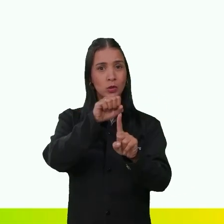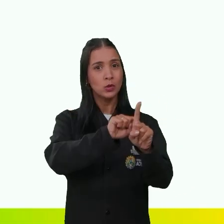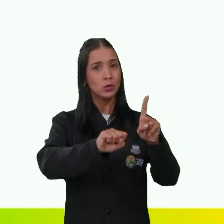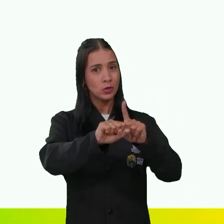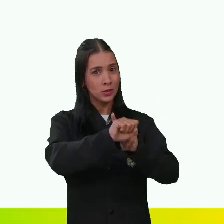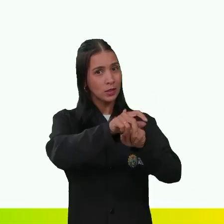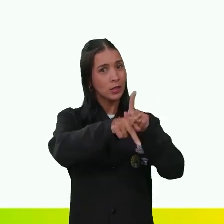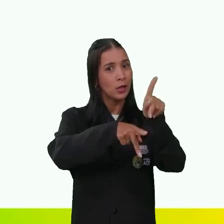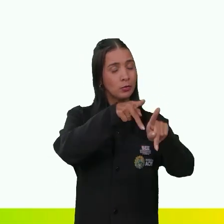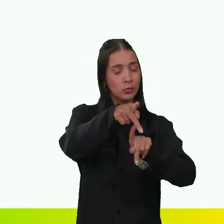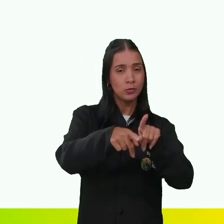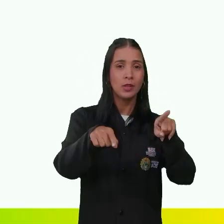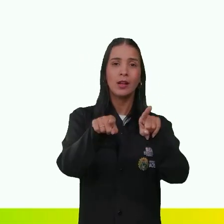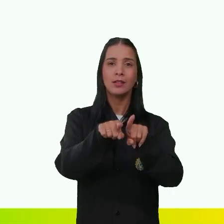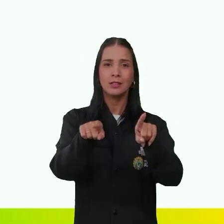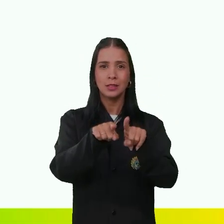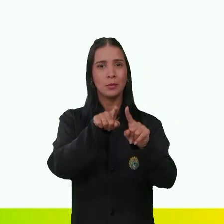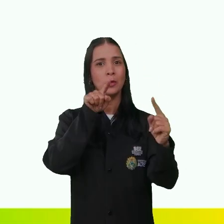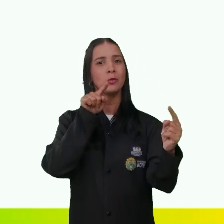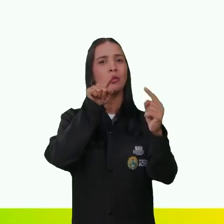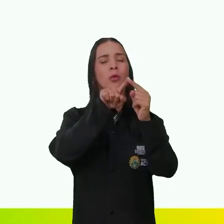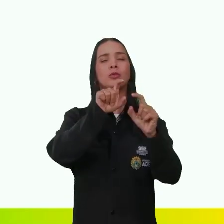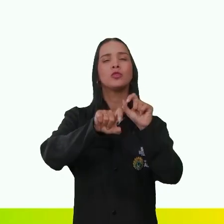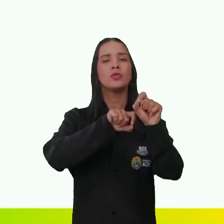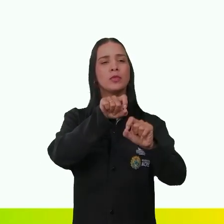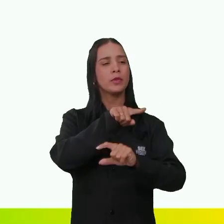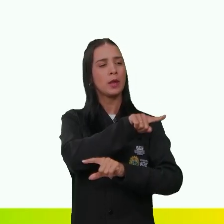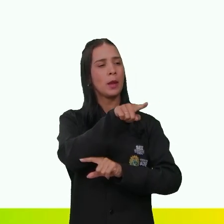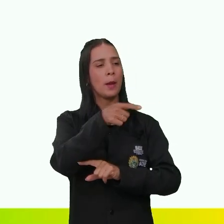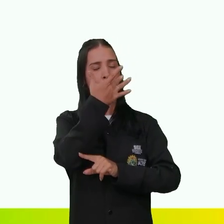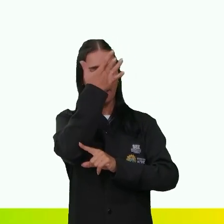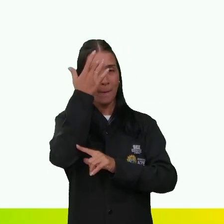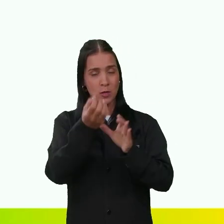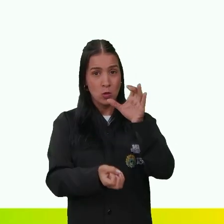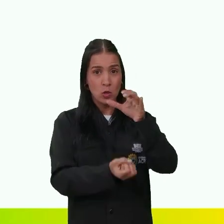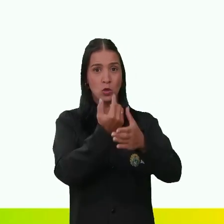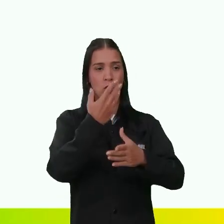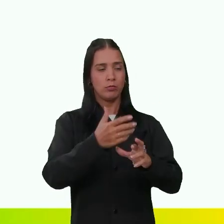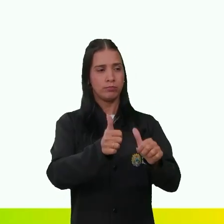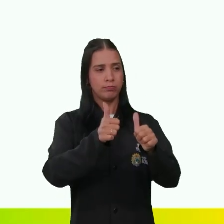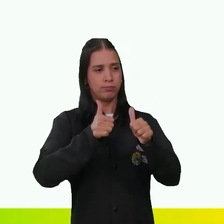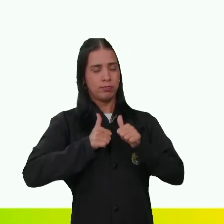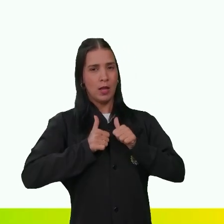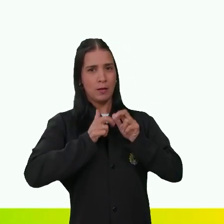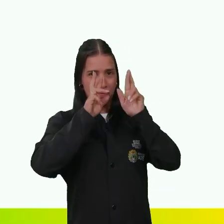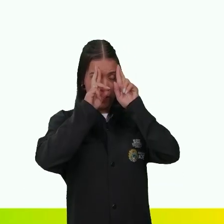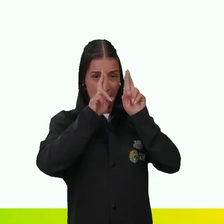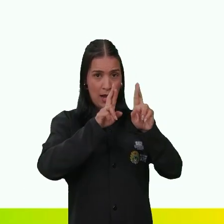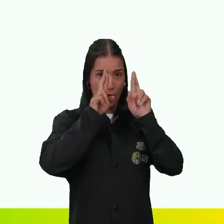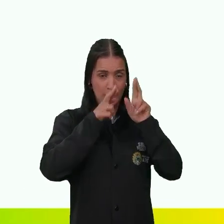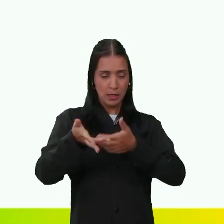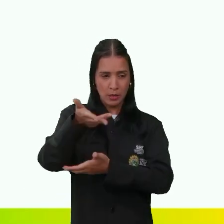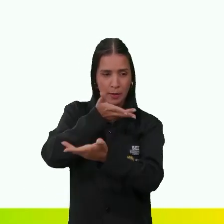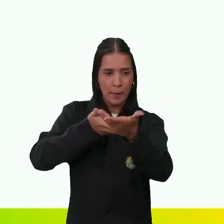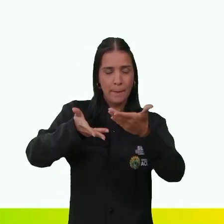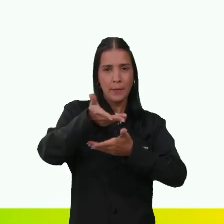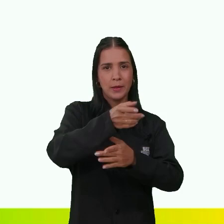com a finalidade de criar indivíduos dóceis para a harmonia do convívio social.